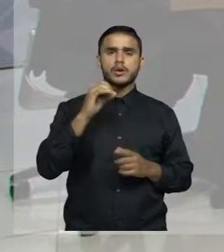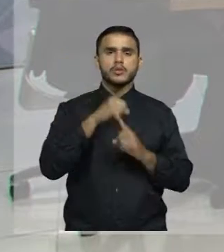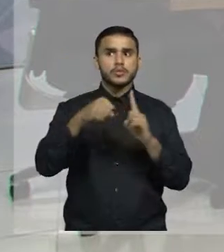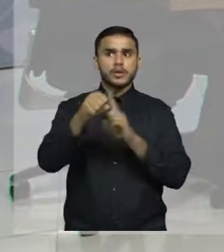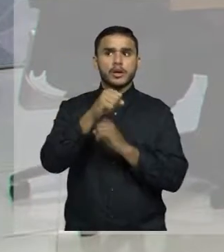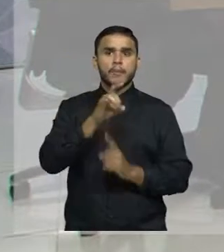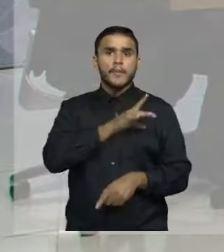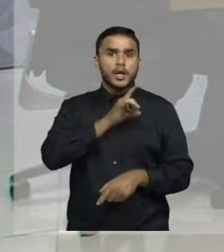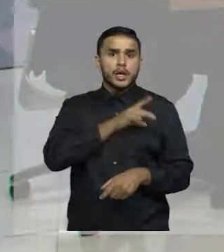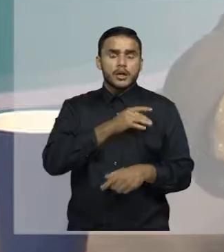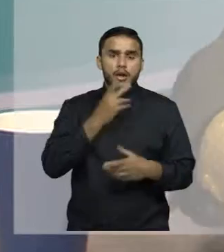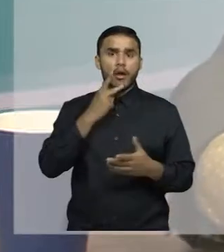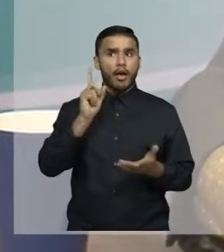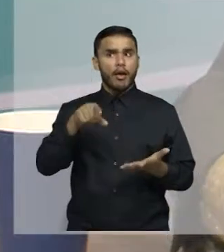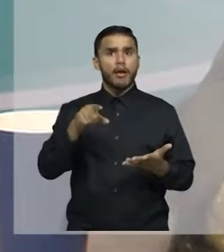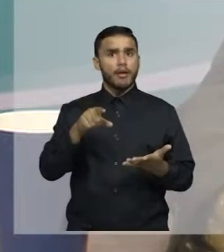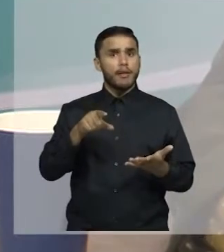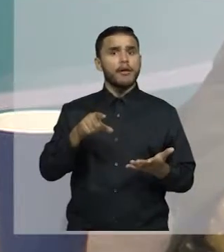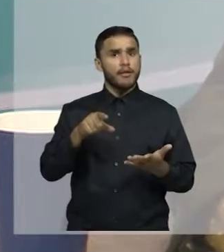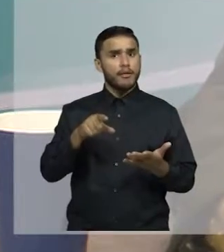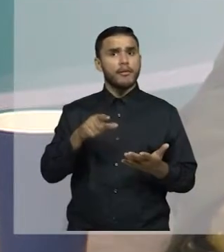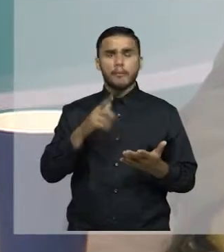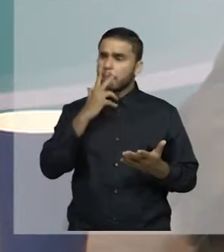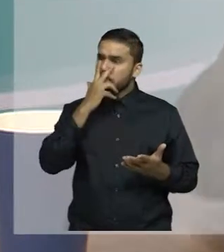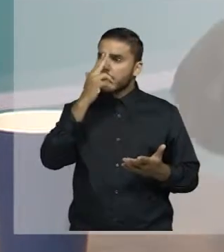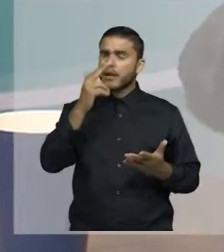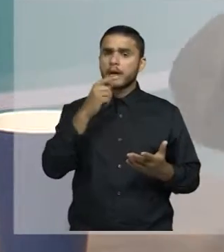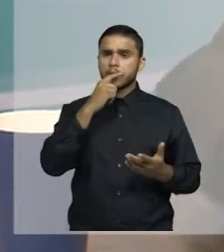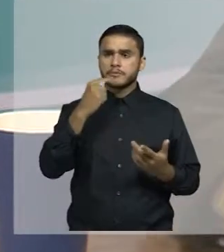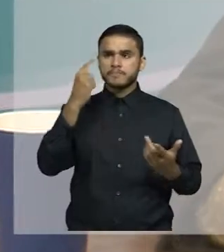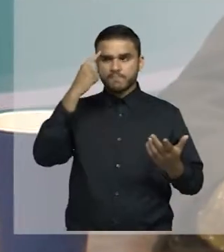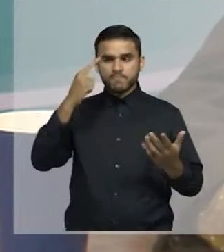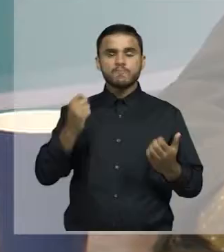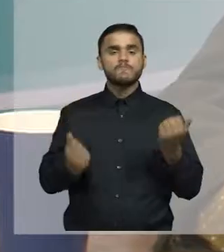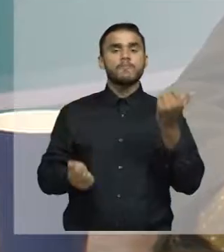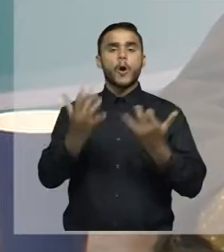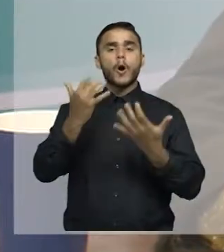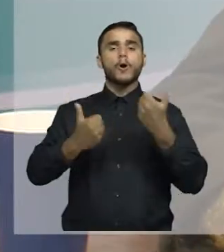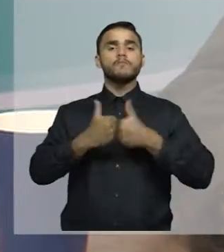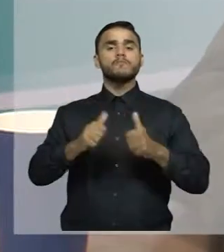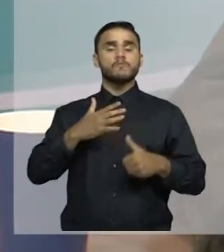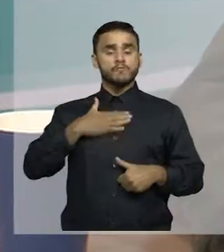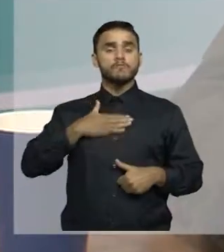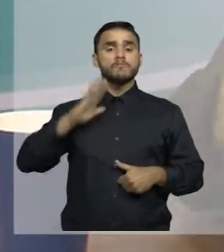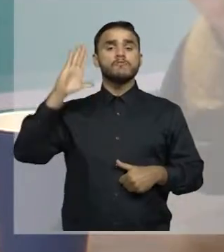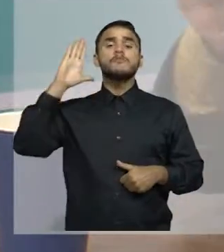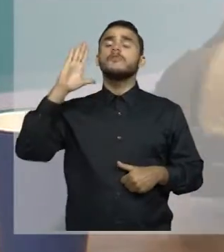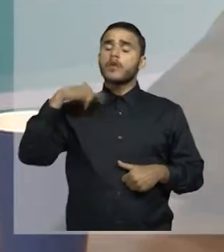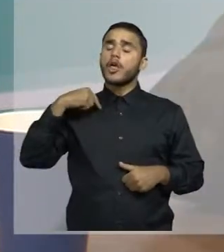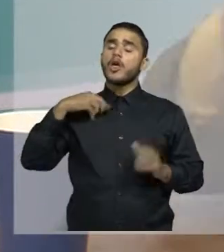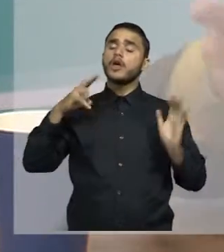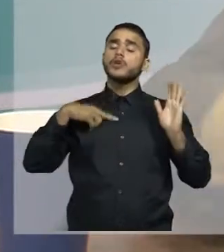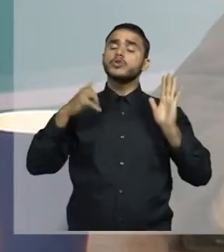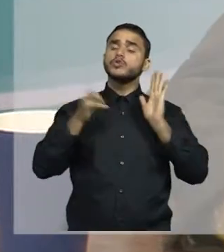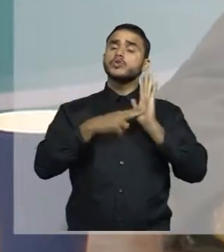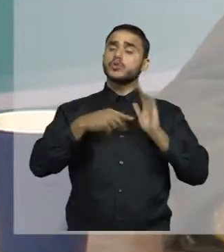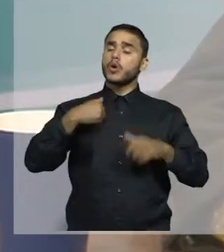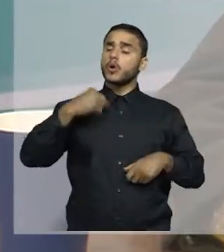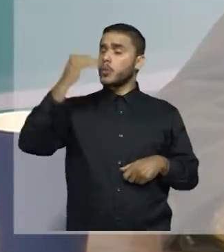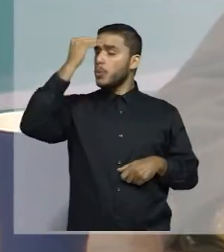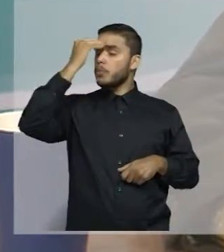A finalidade é intimidar a sociedade. Fazem o ato e depois assumem, não é como acontece na